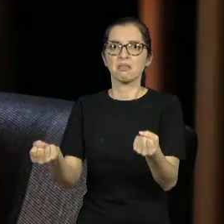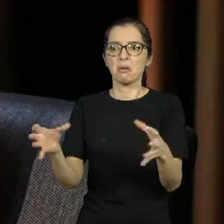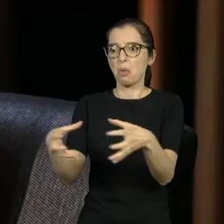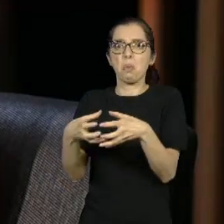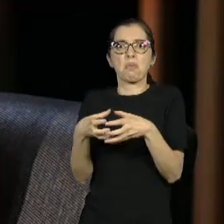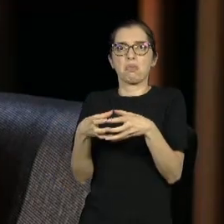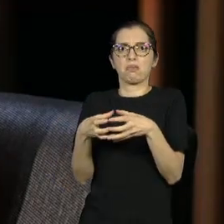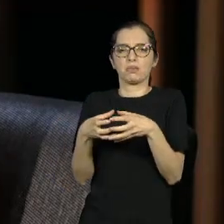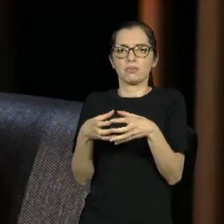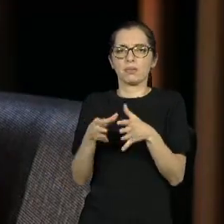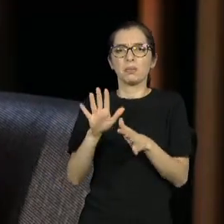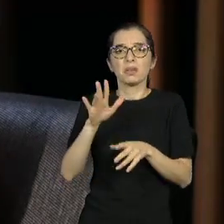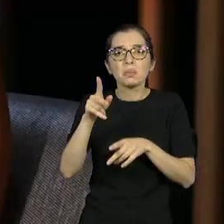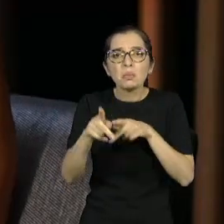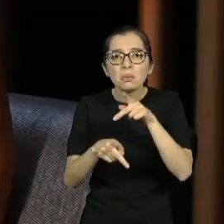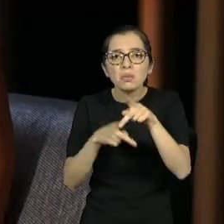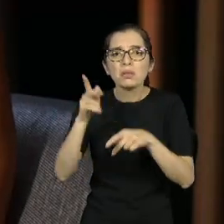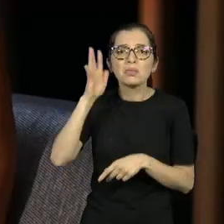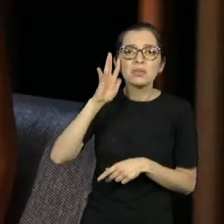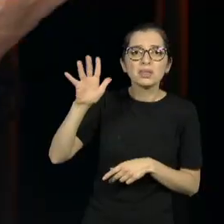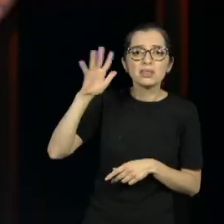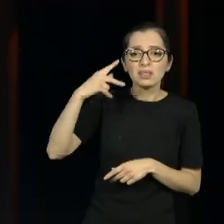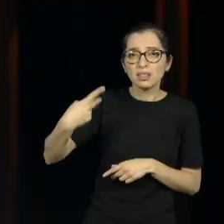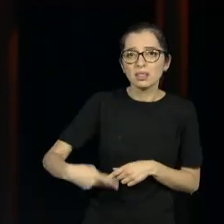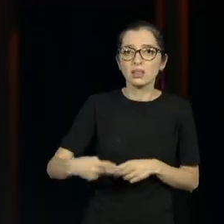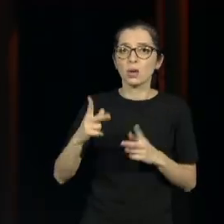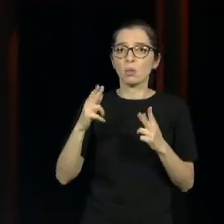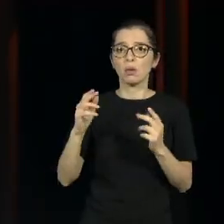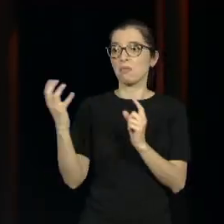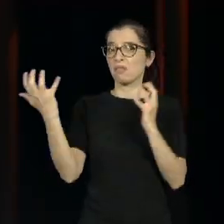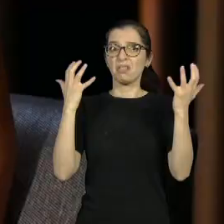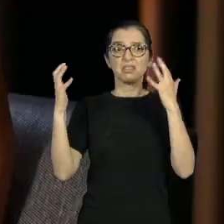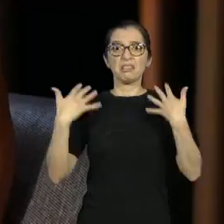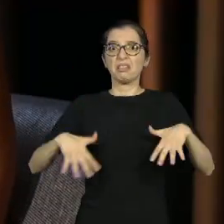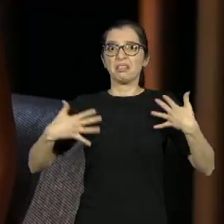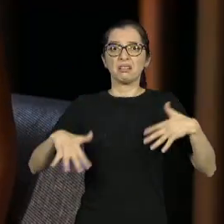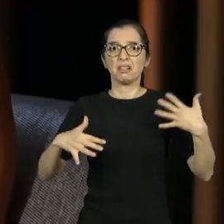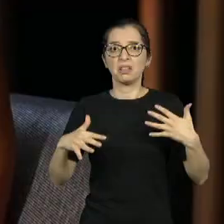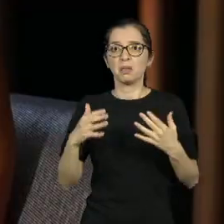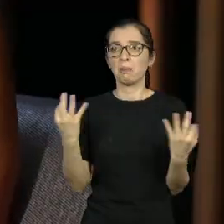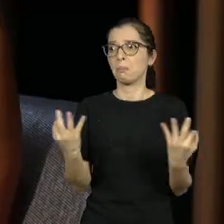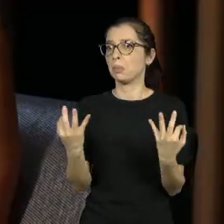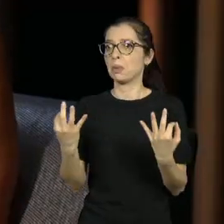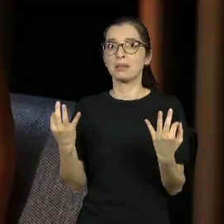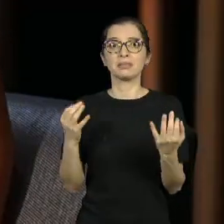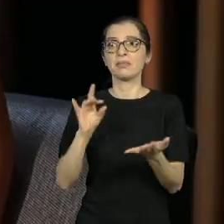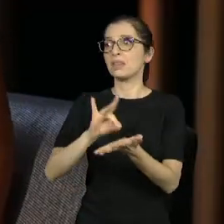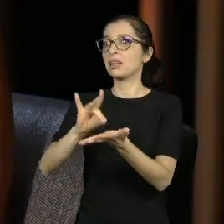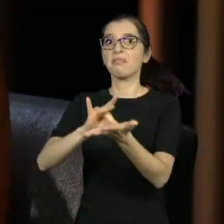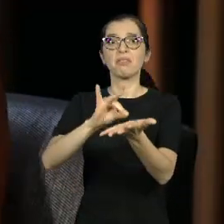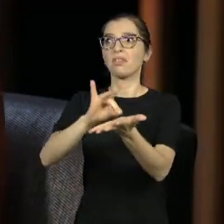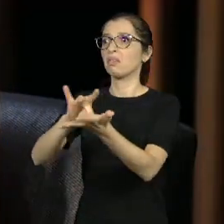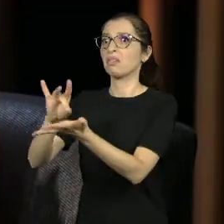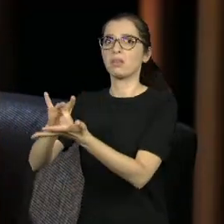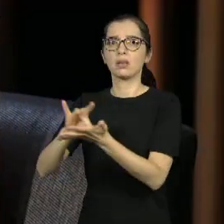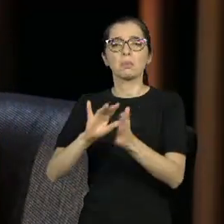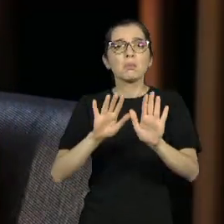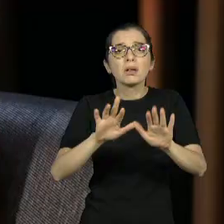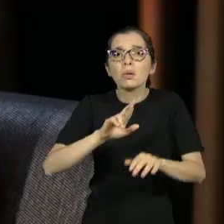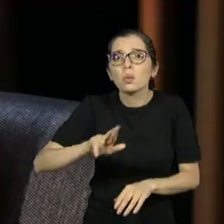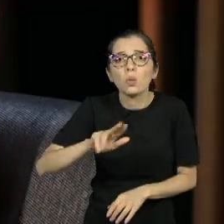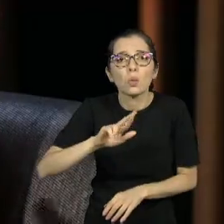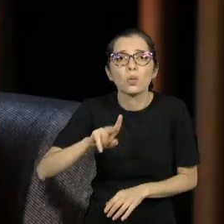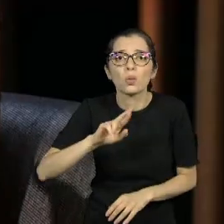forte porque ela pega né gente parece que faz sentido faz todo sentido então no Brasil você tem essa